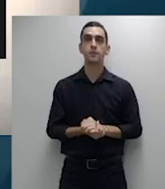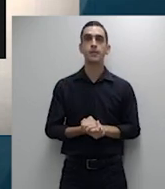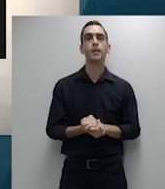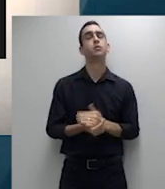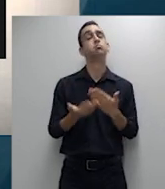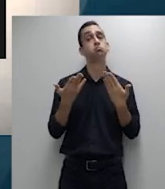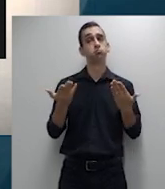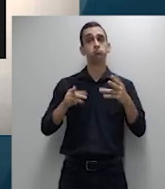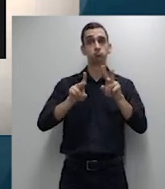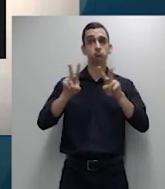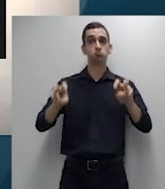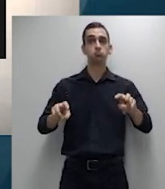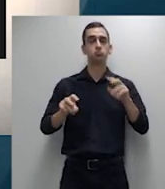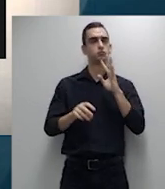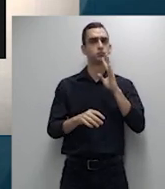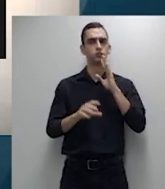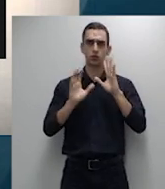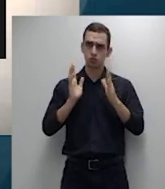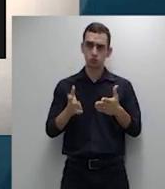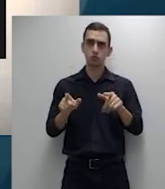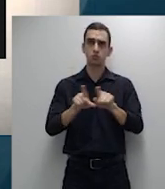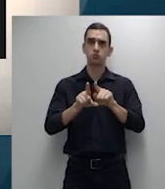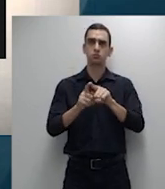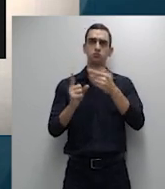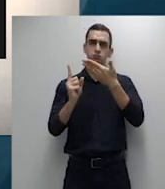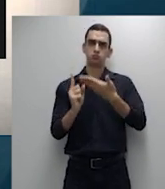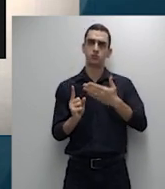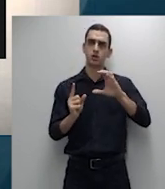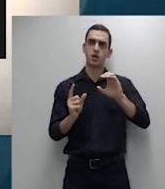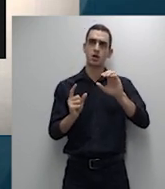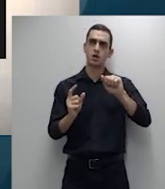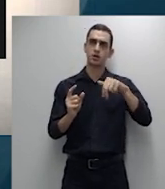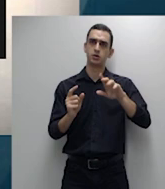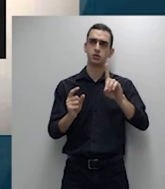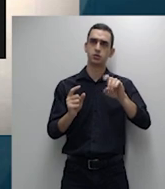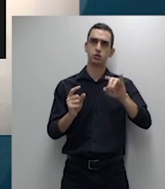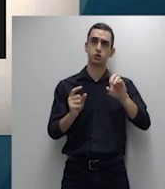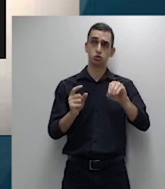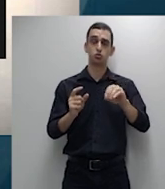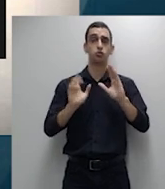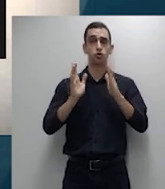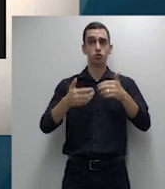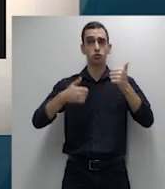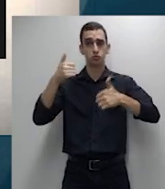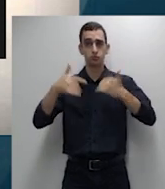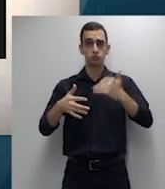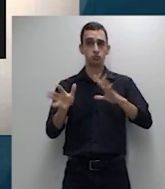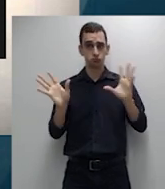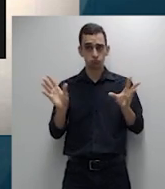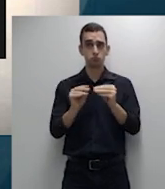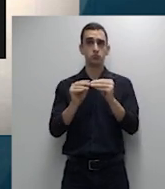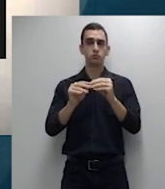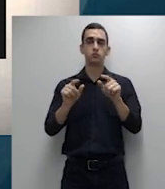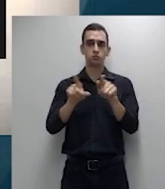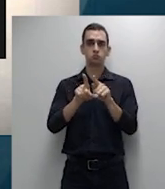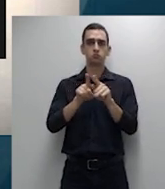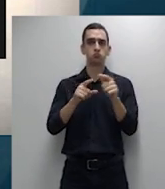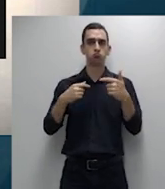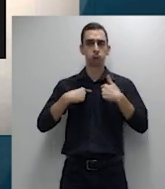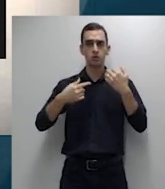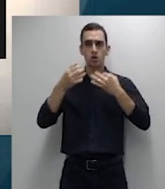do tema já é conhecido de Dr Cândido já fez até um relato e uma antecipação dos meus